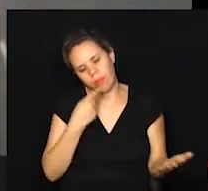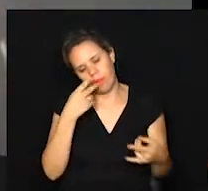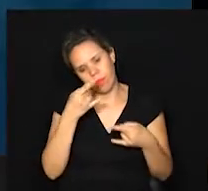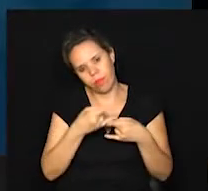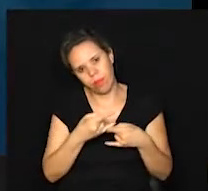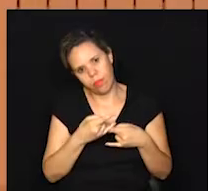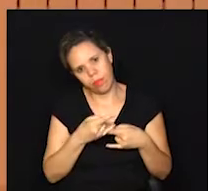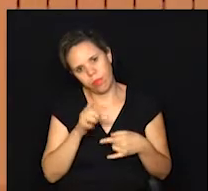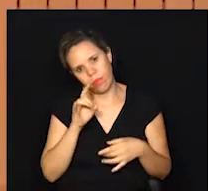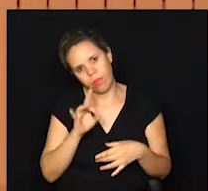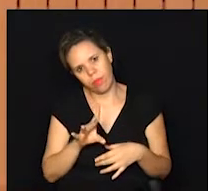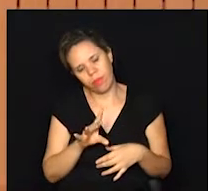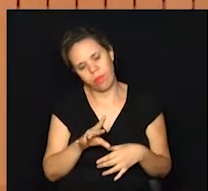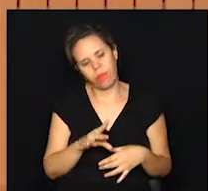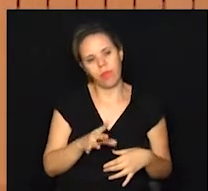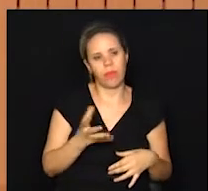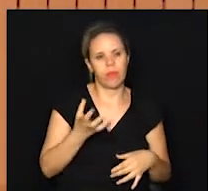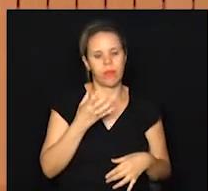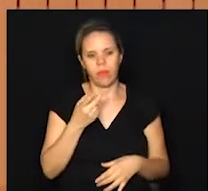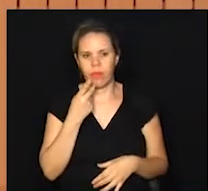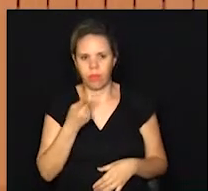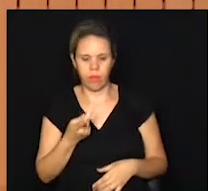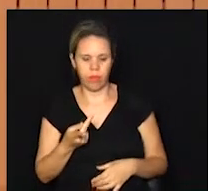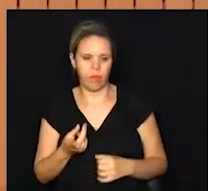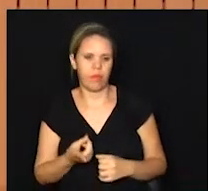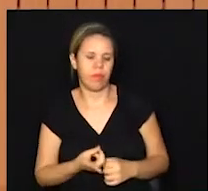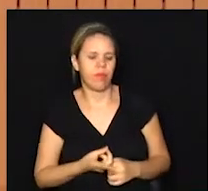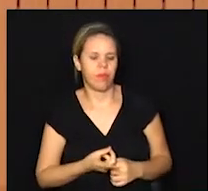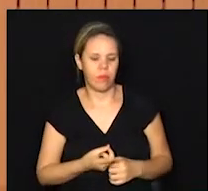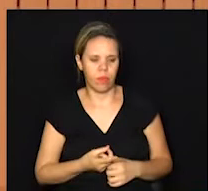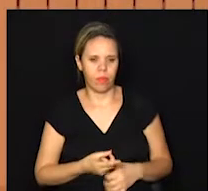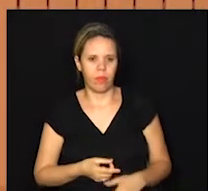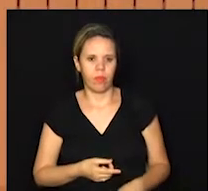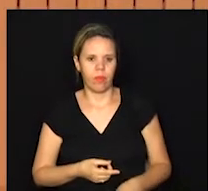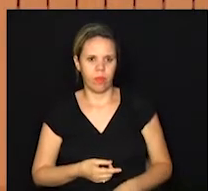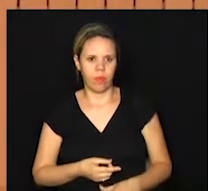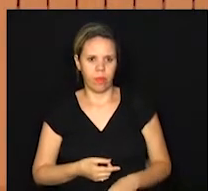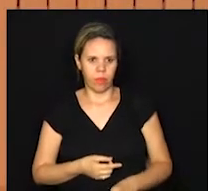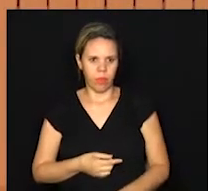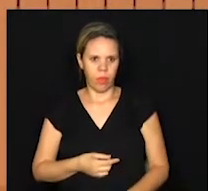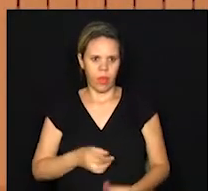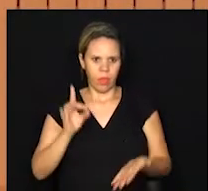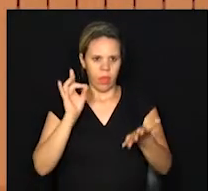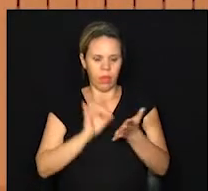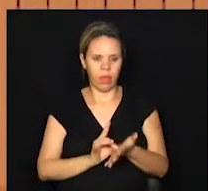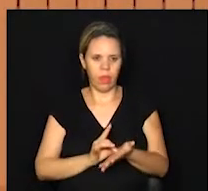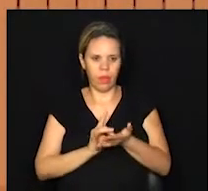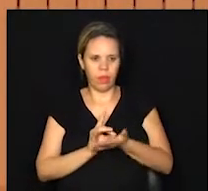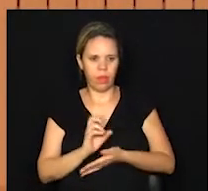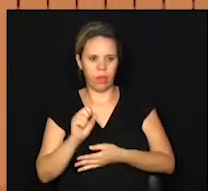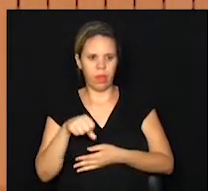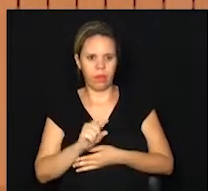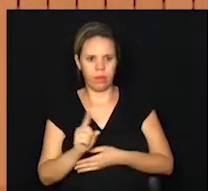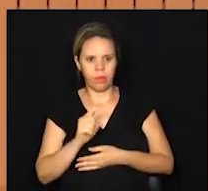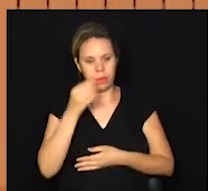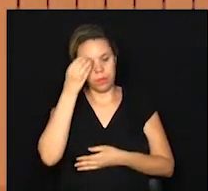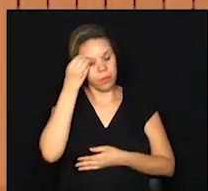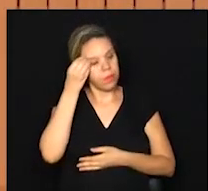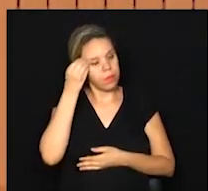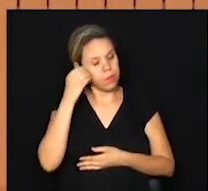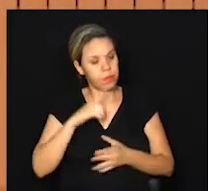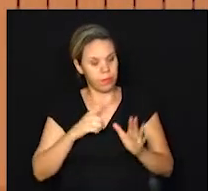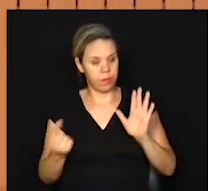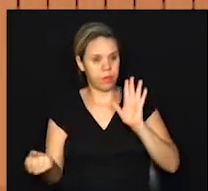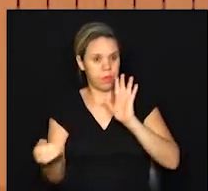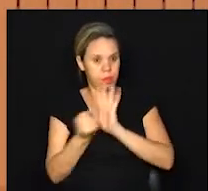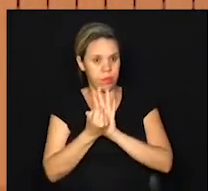só queria, doutor Hugo, que o senhor confirmasse ou não se houve um registro